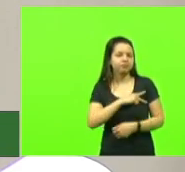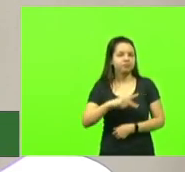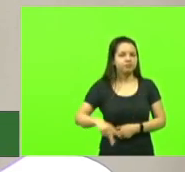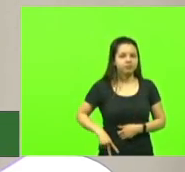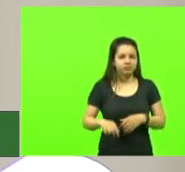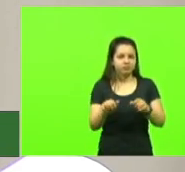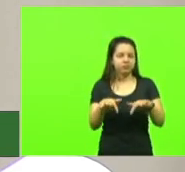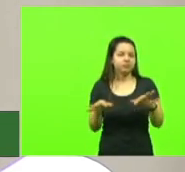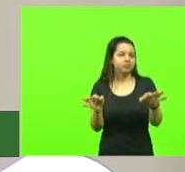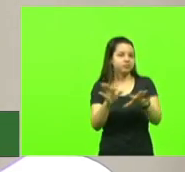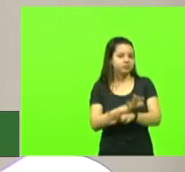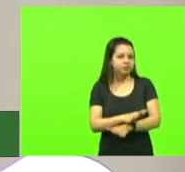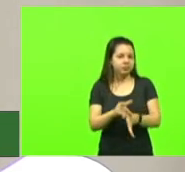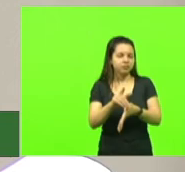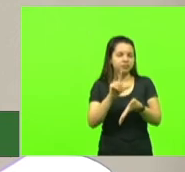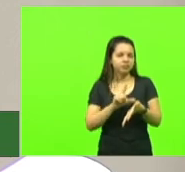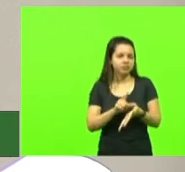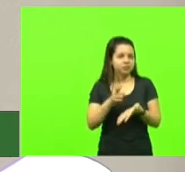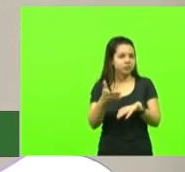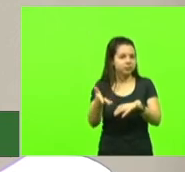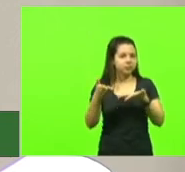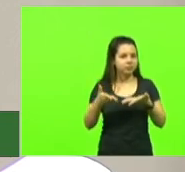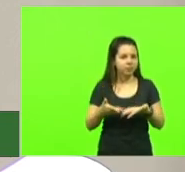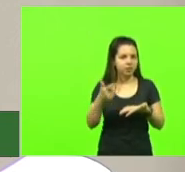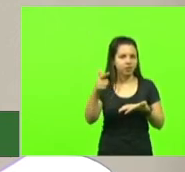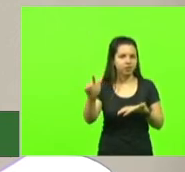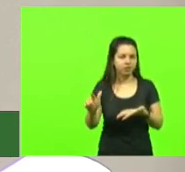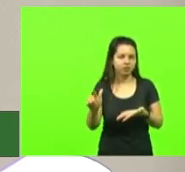sessão, convoca outra extraordinária.